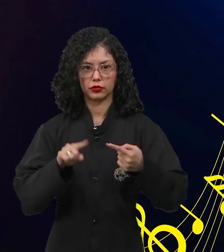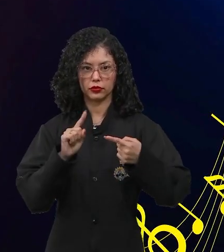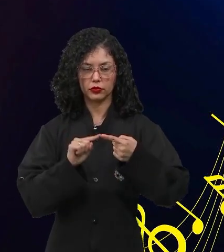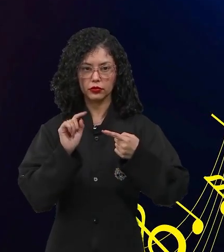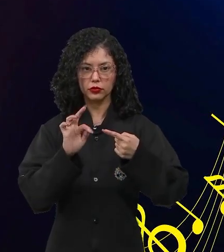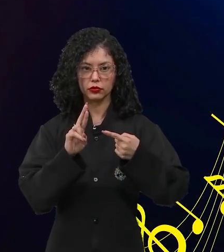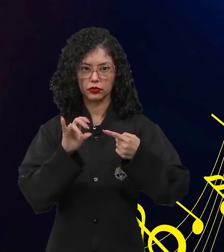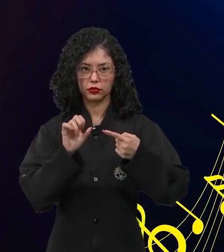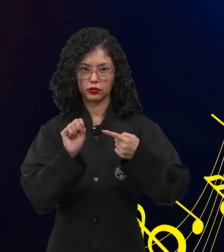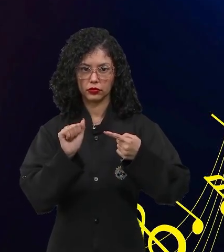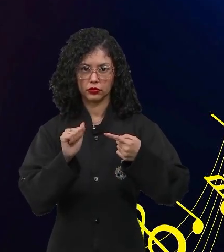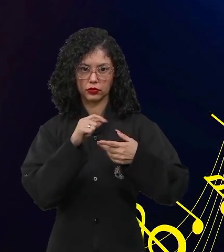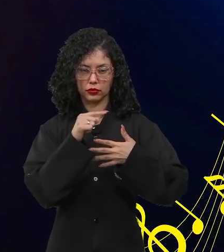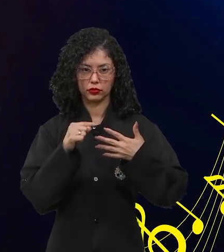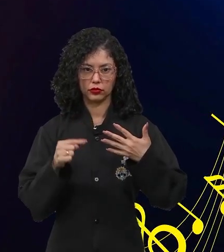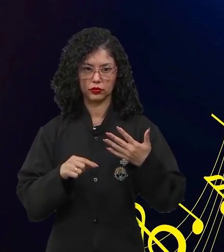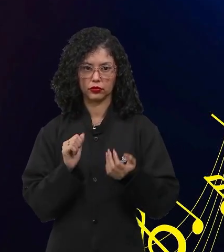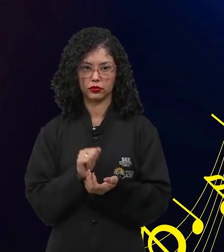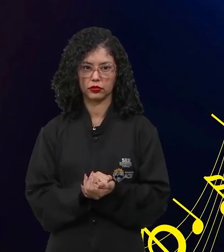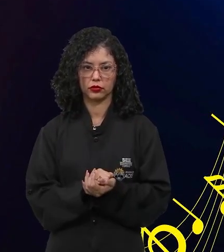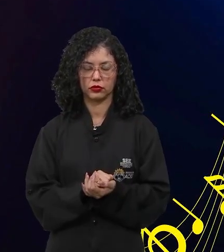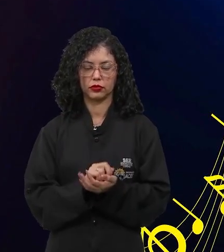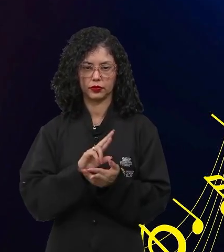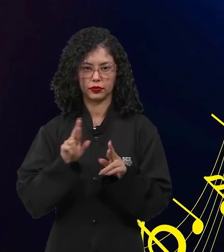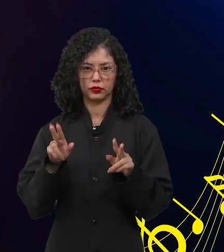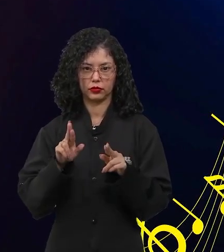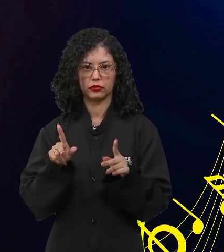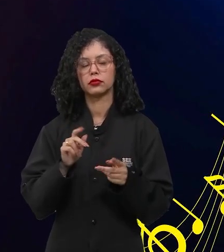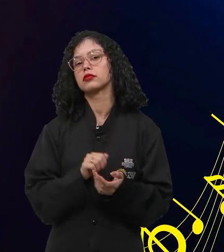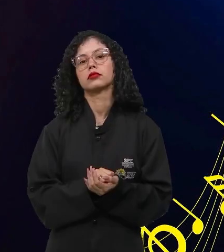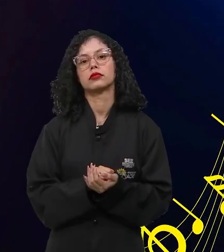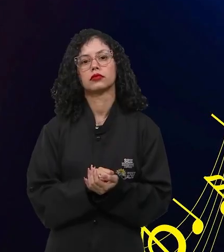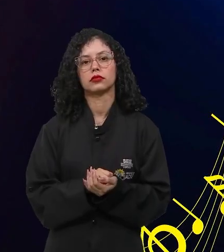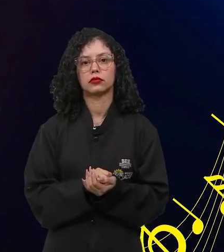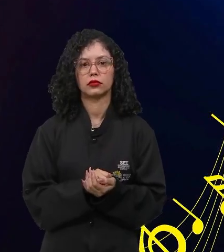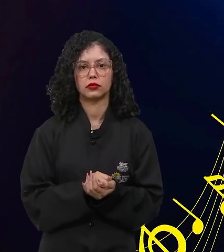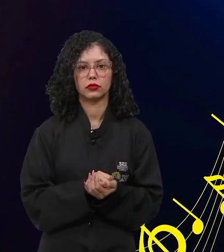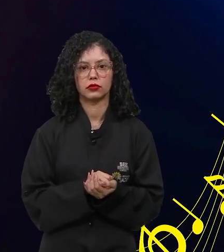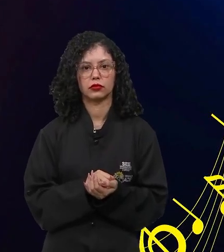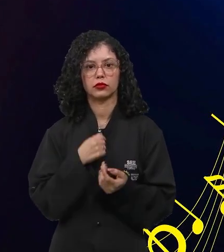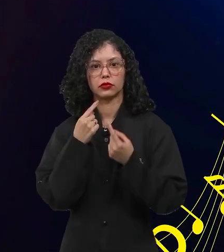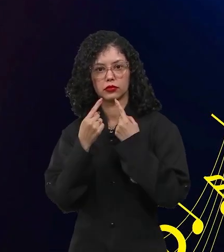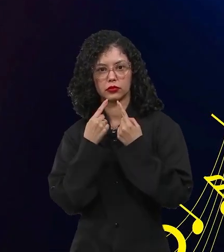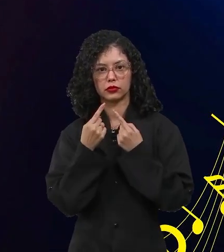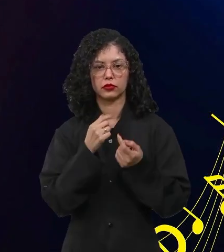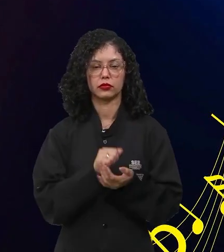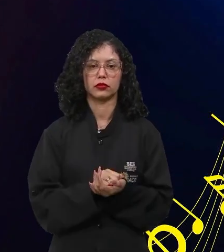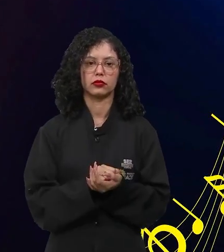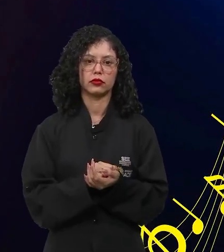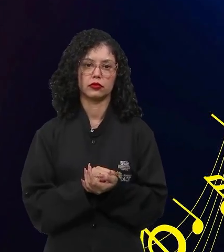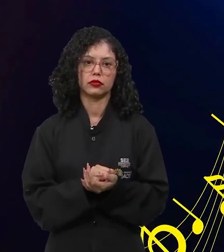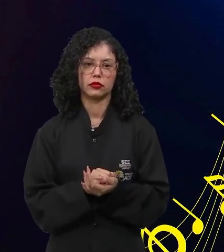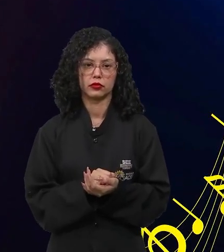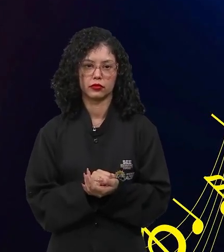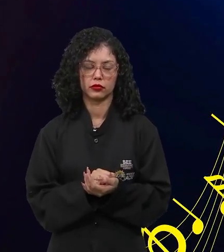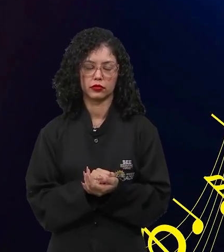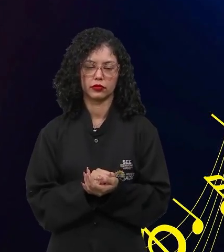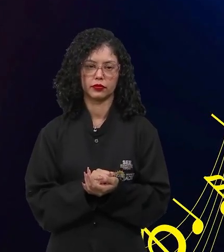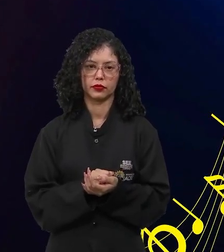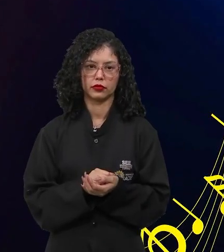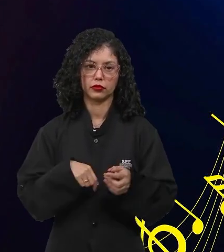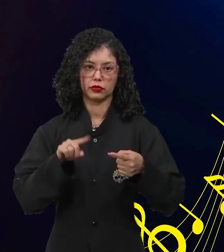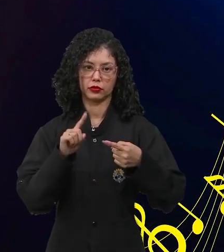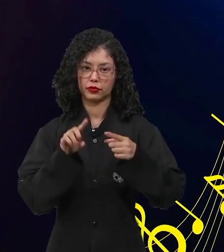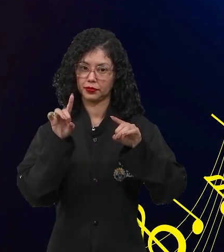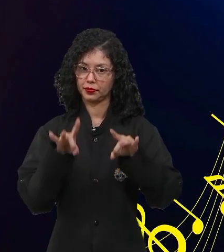falando sobre esses elementos, as diferenças entre esses 3 discursos musicais, né? E a ópera